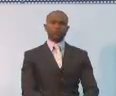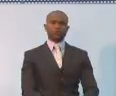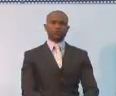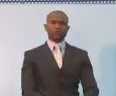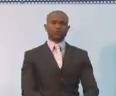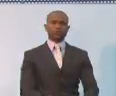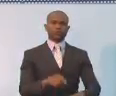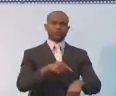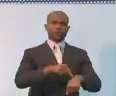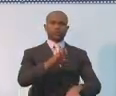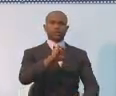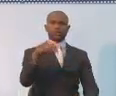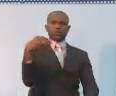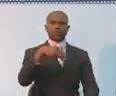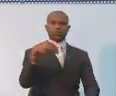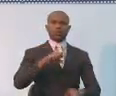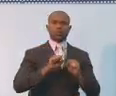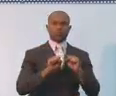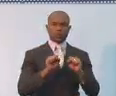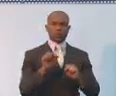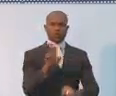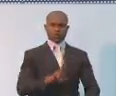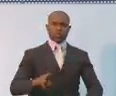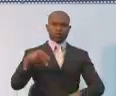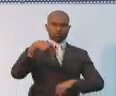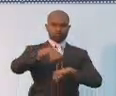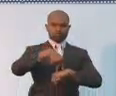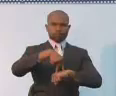um período de 5 minutos para fazer uso da tribuna.